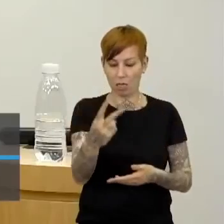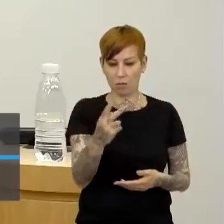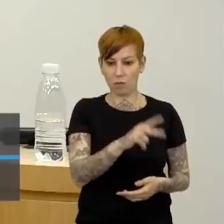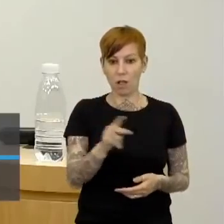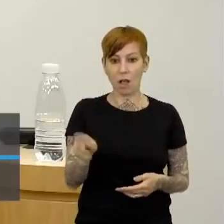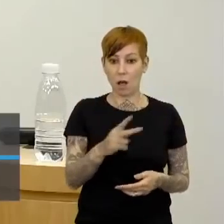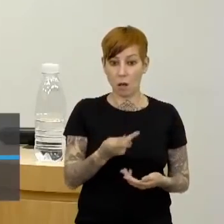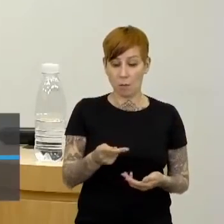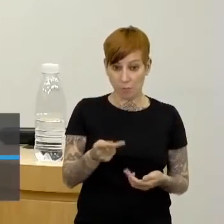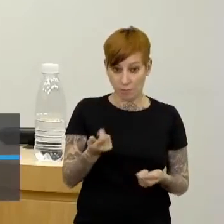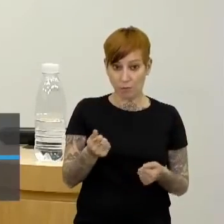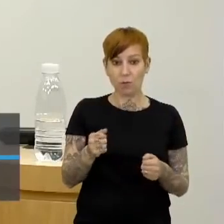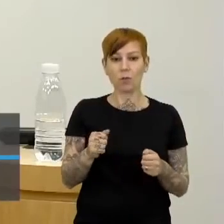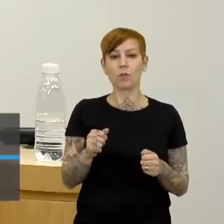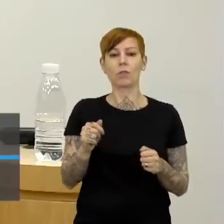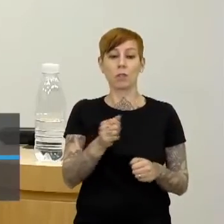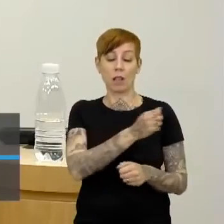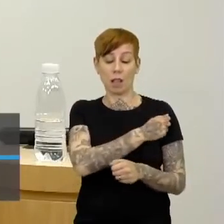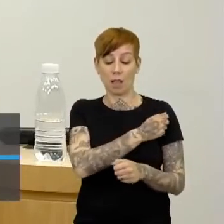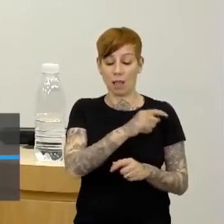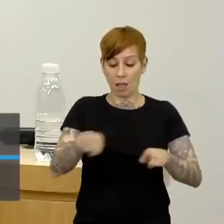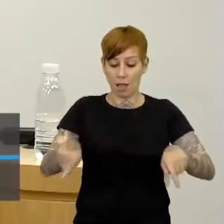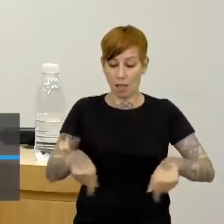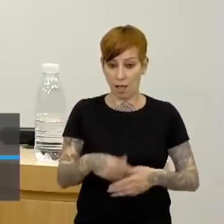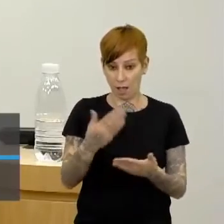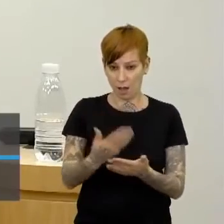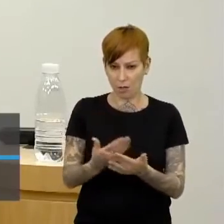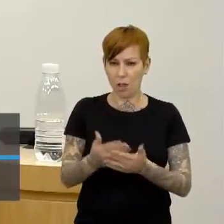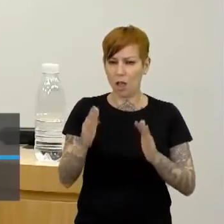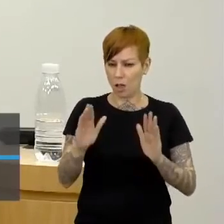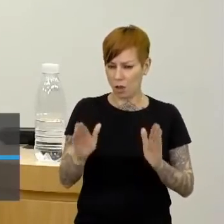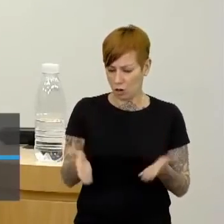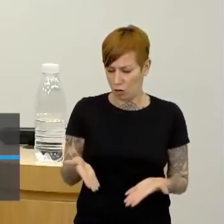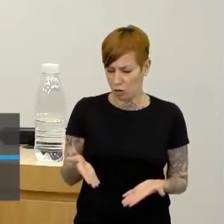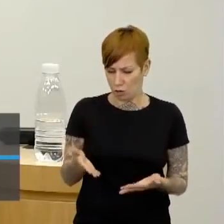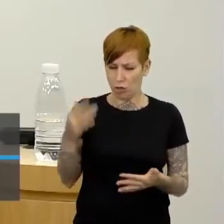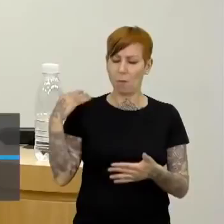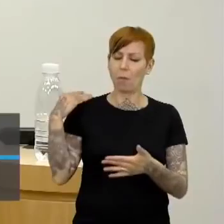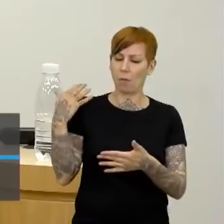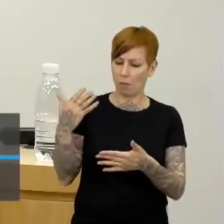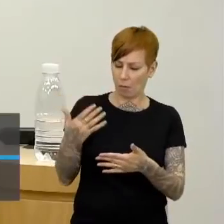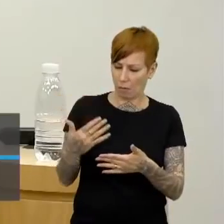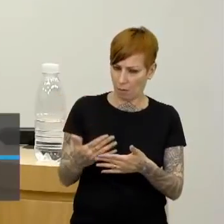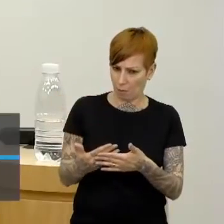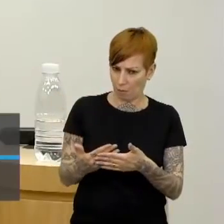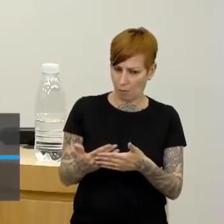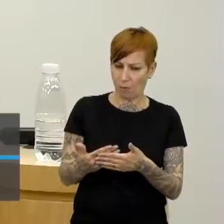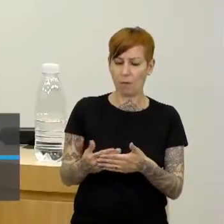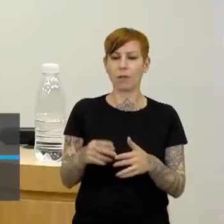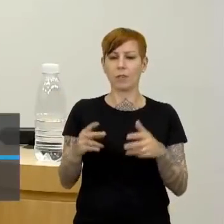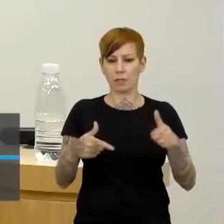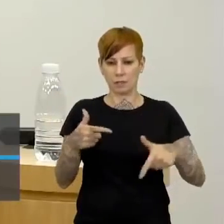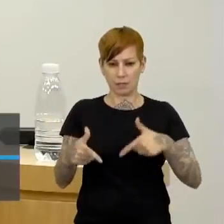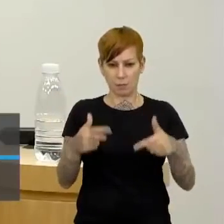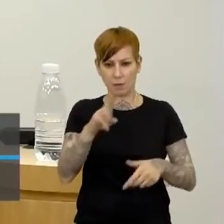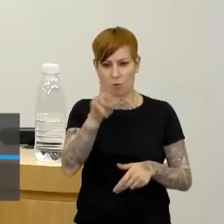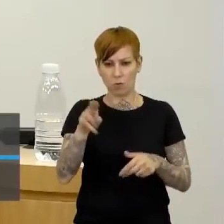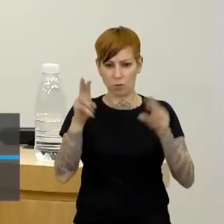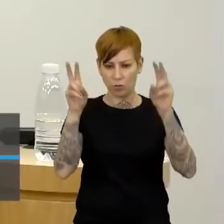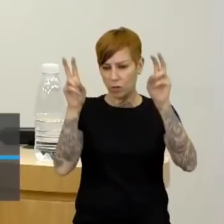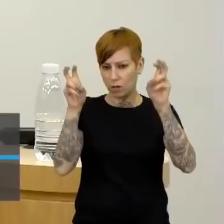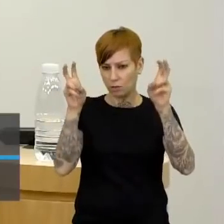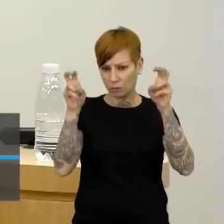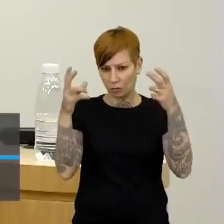professor titular de vocês o professor aí da sala de aula ele já está trabalhando algumas alguns alunos têm mandado esse depoimento usando